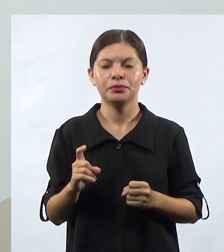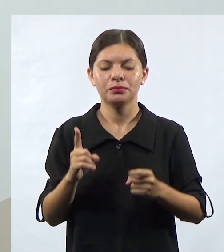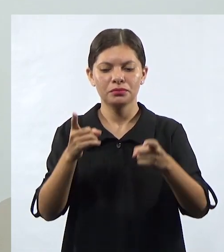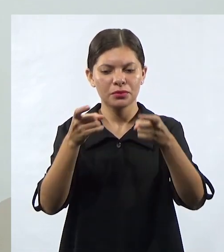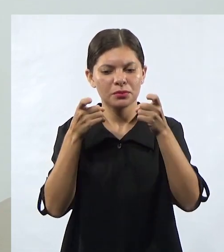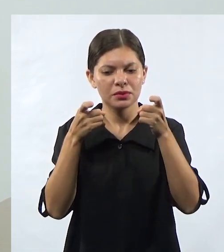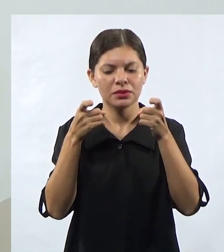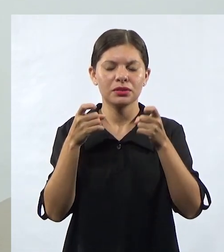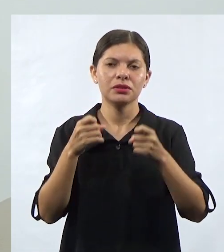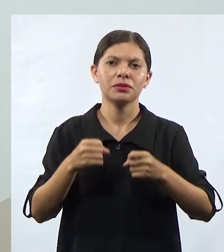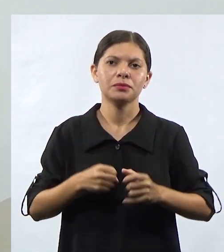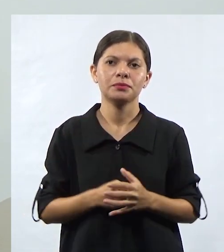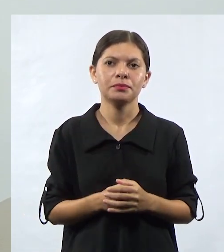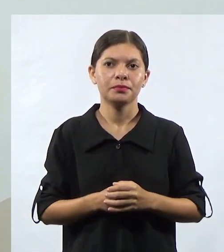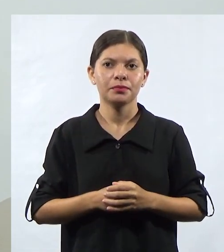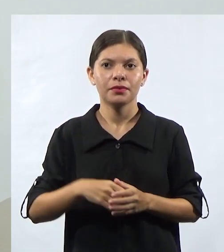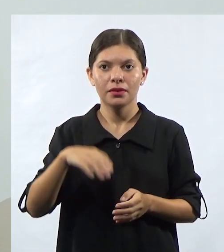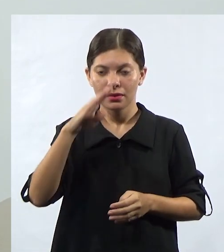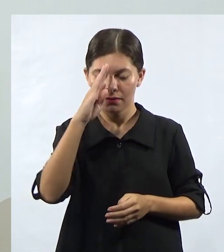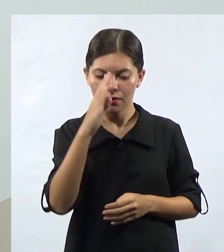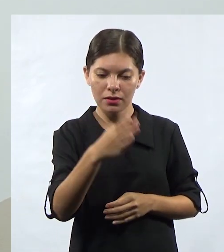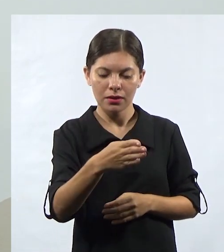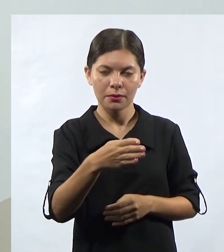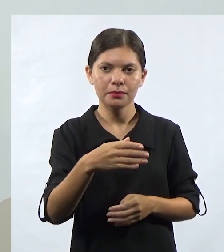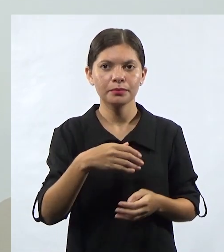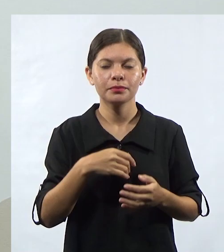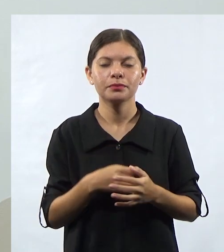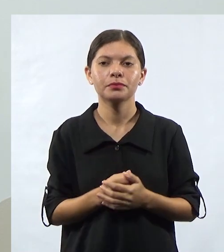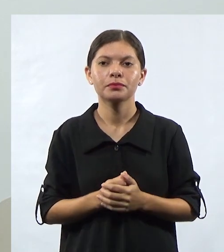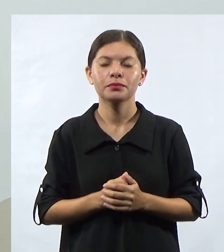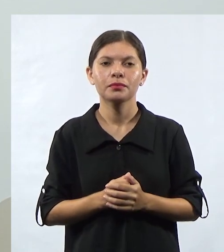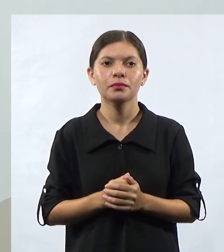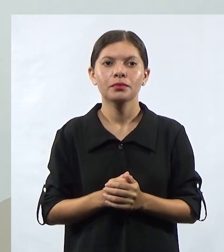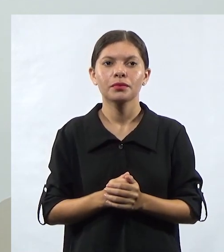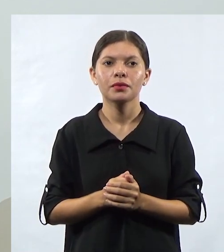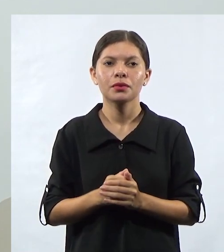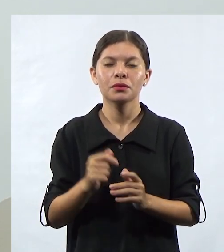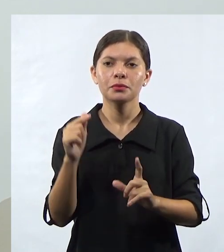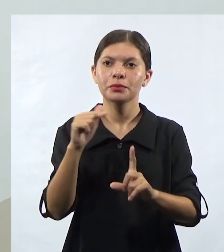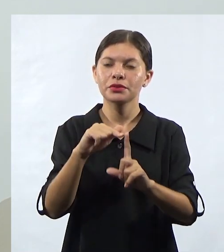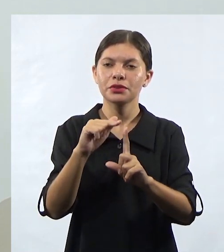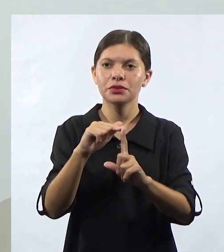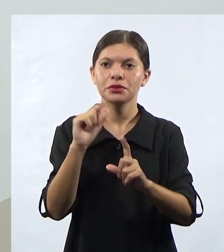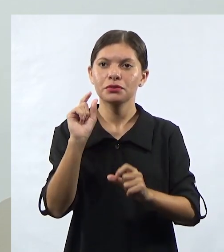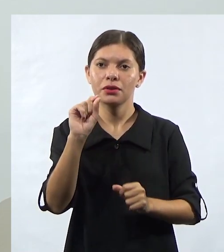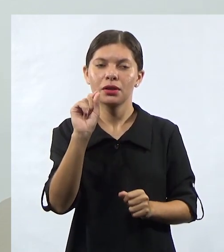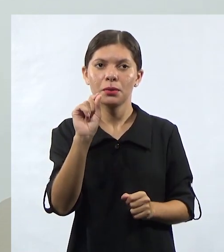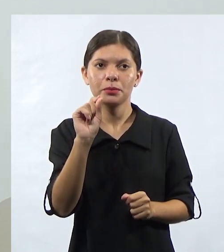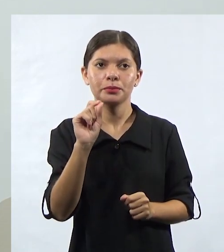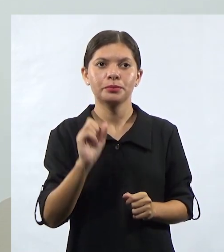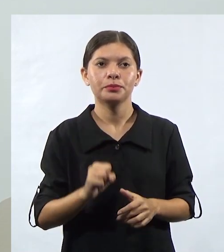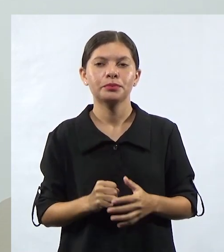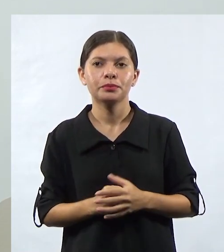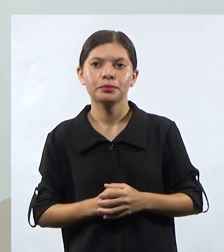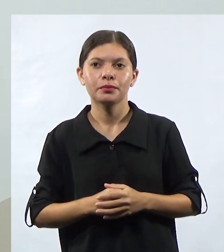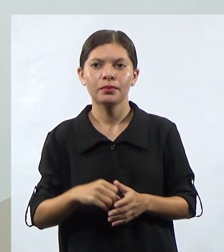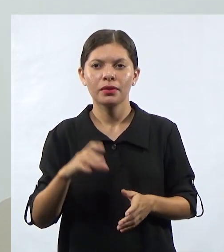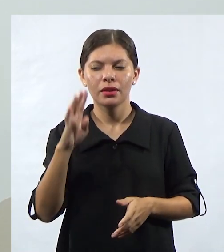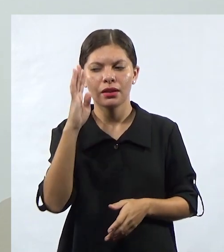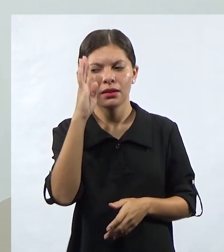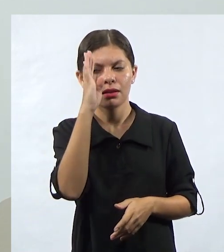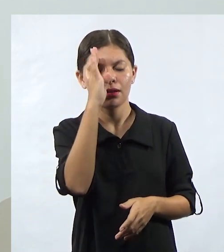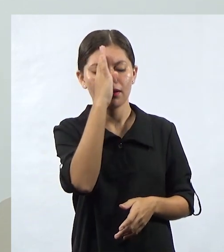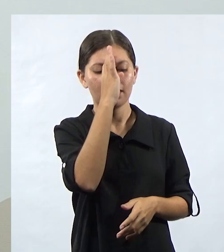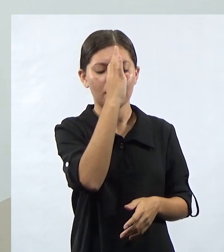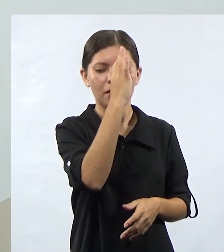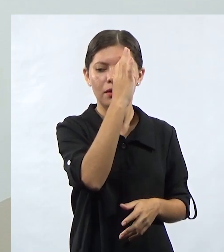focal, né? Então vamos lembrar da palavra. O grupo focal, ele tende a se dispersar se você